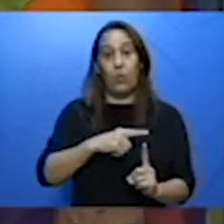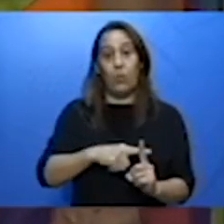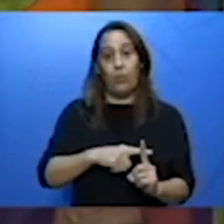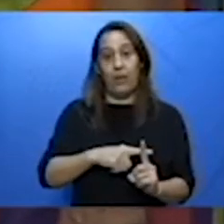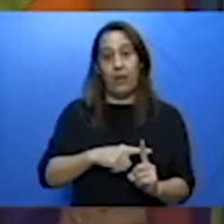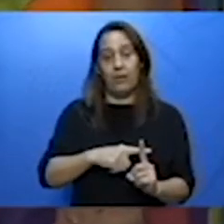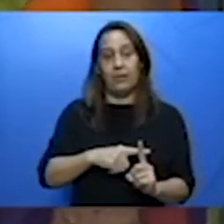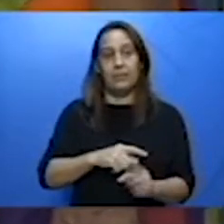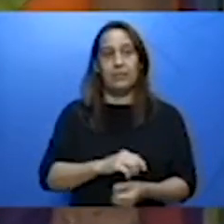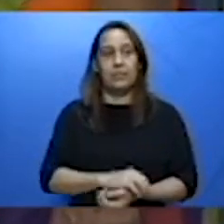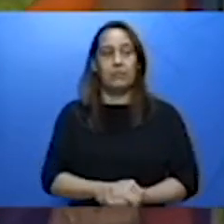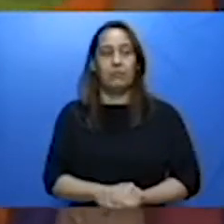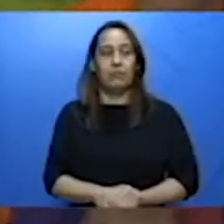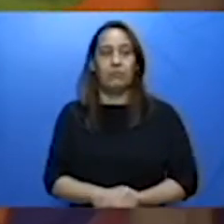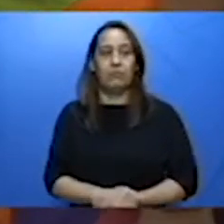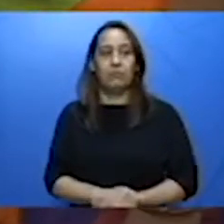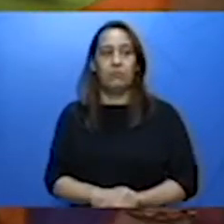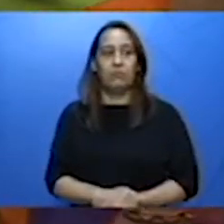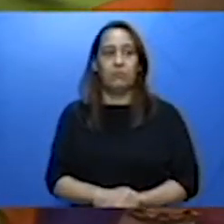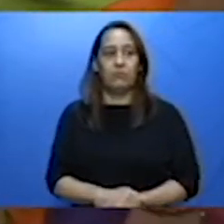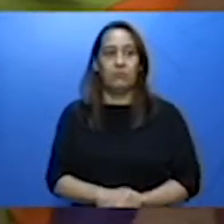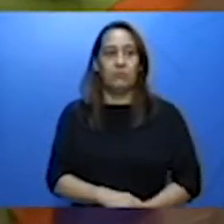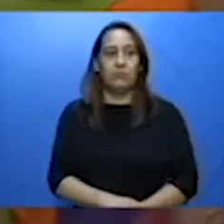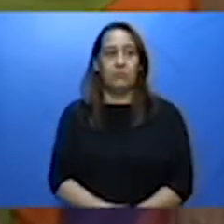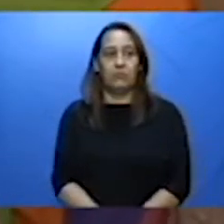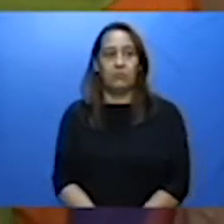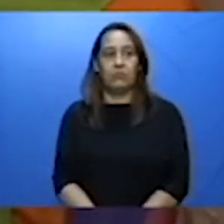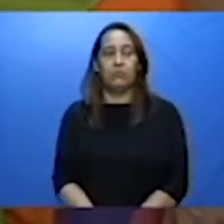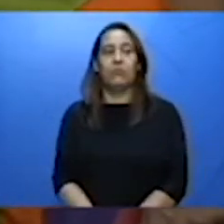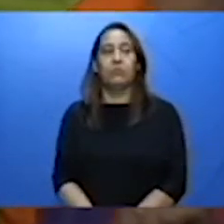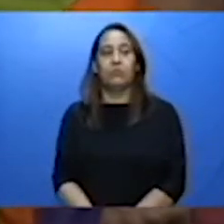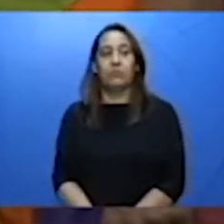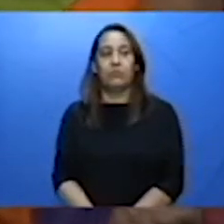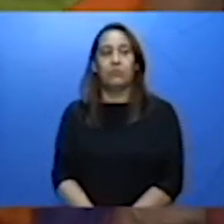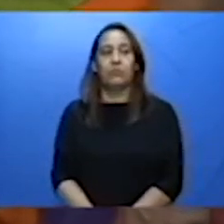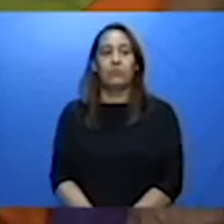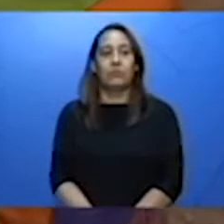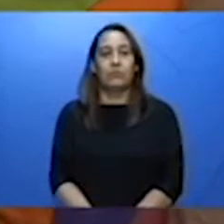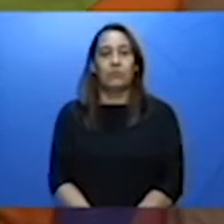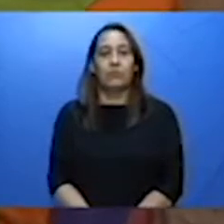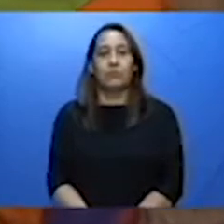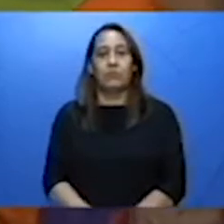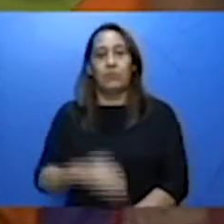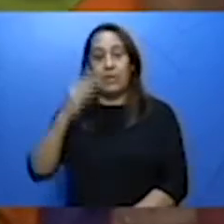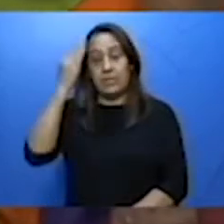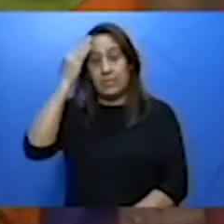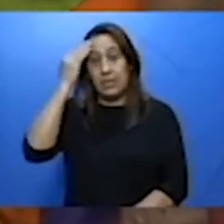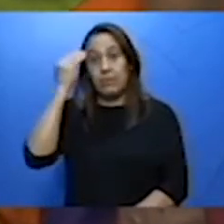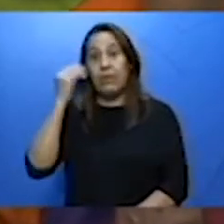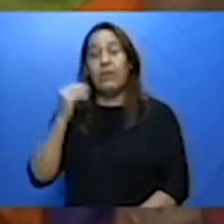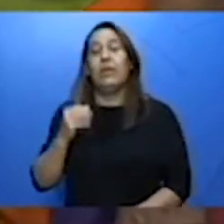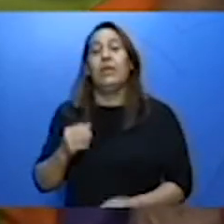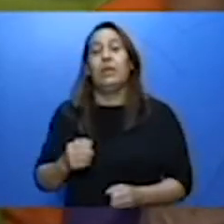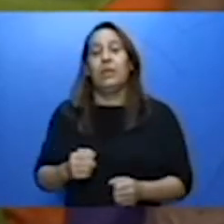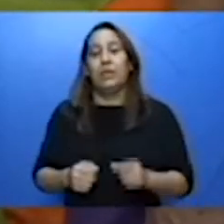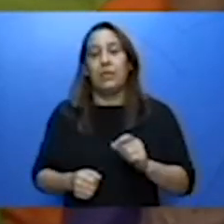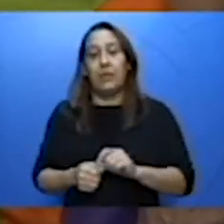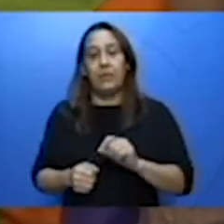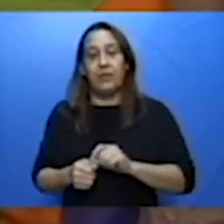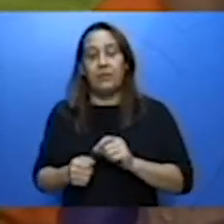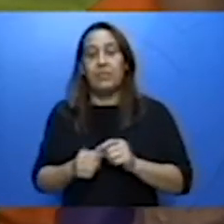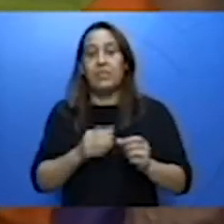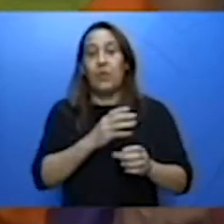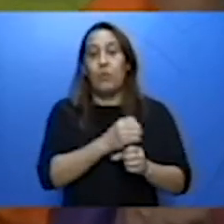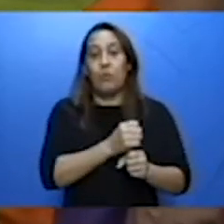sinalzinho demais. Que aí quem olha fala: ah, ela tá fazendo uma adição. Por isso que ela colocou esse